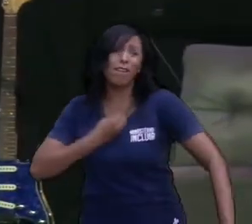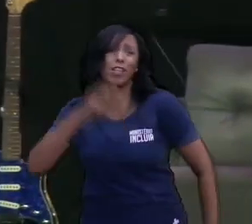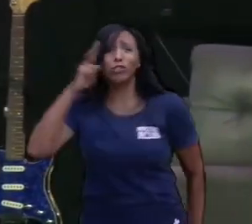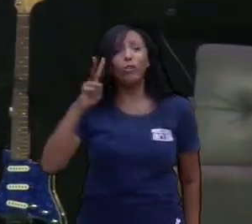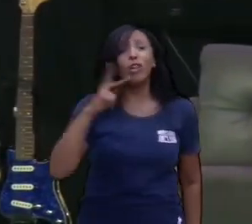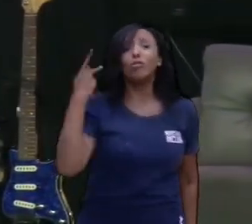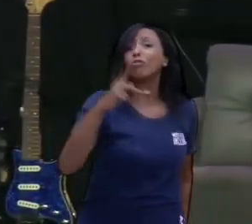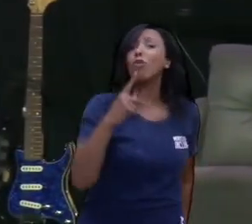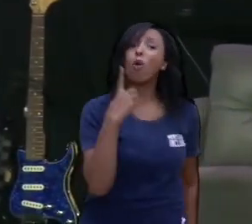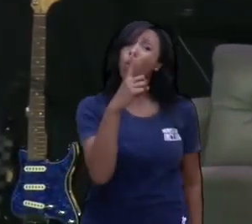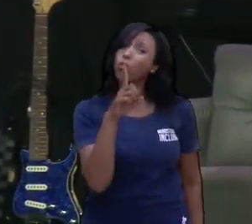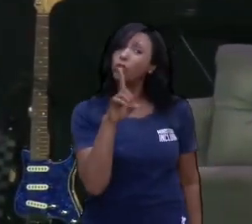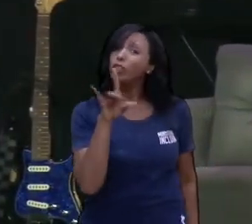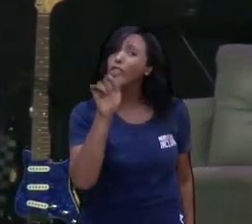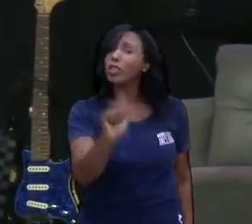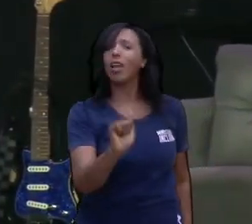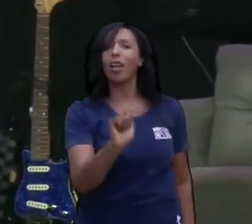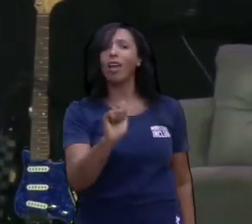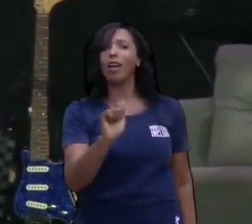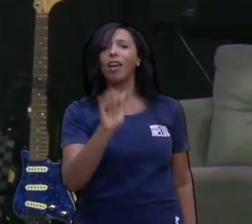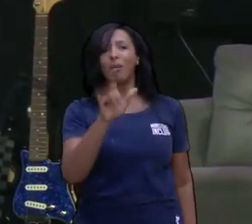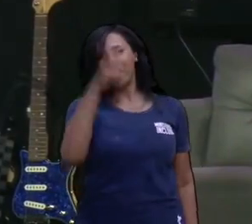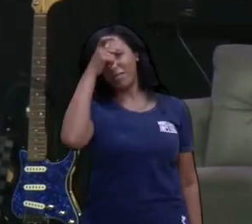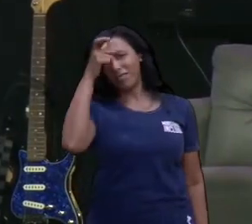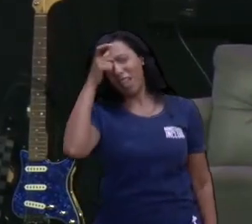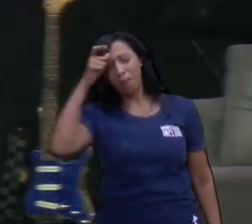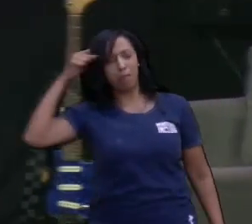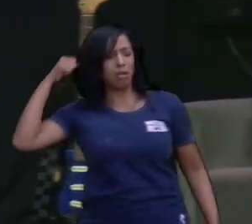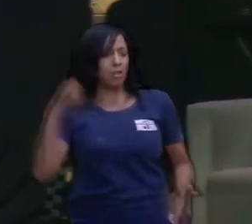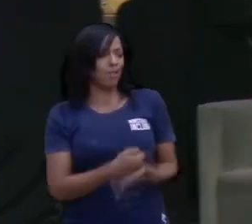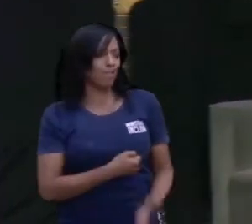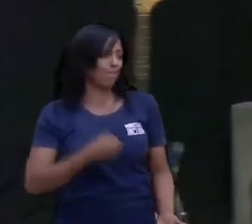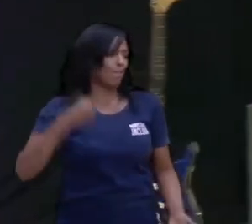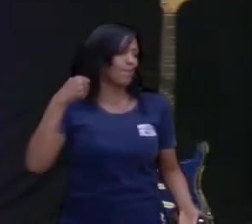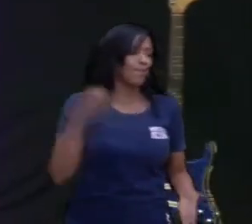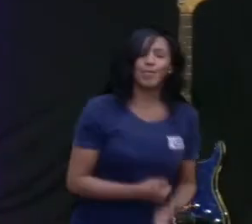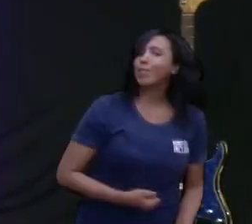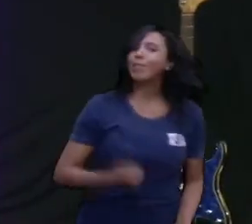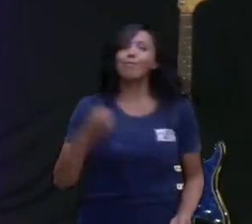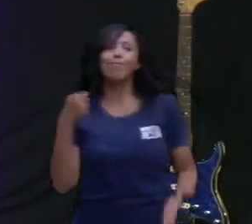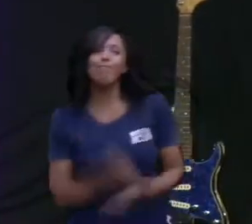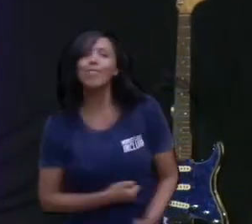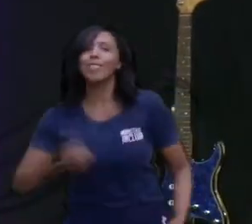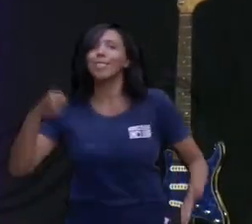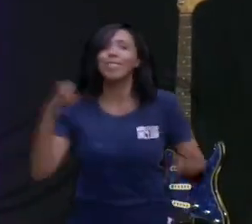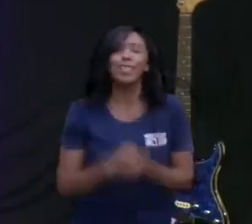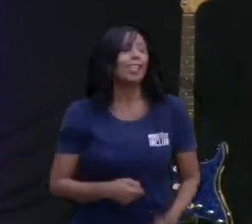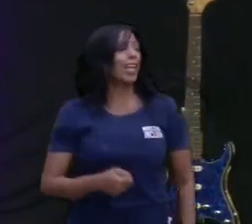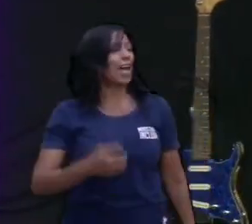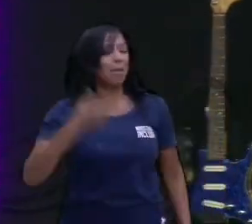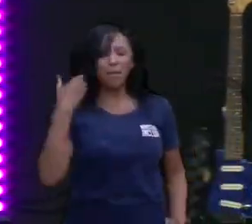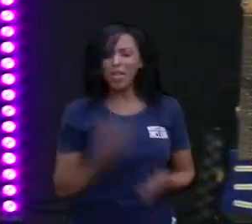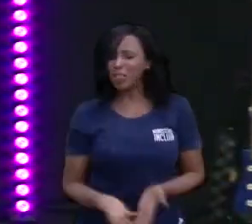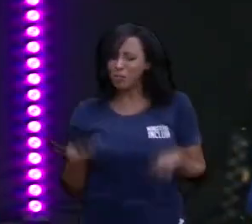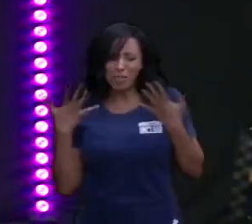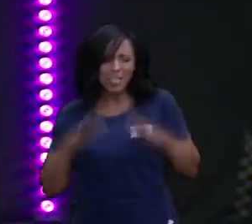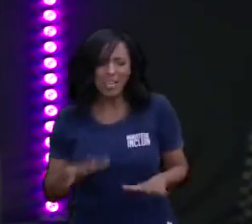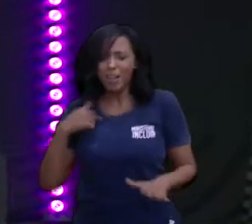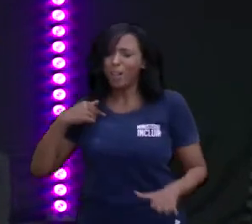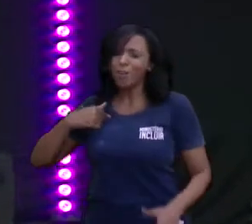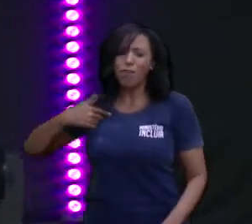dia é só que ele fica ali lutando já perdeu a batalha já sabe que não tem mais jeito matar